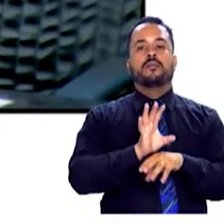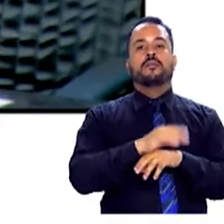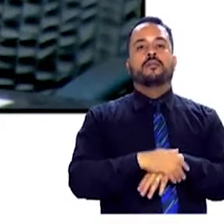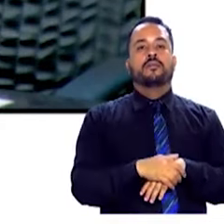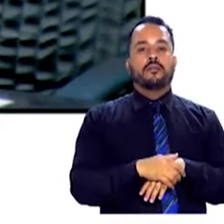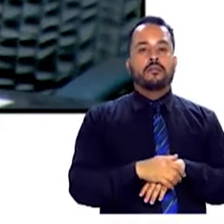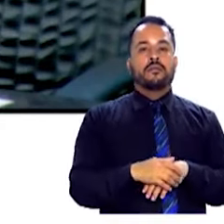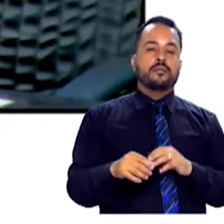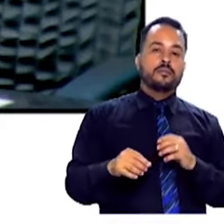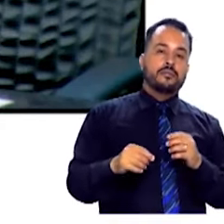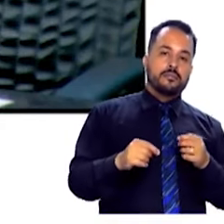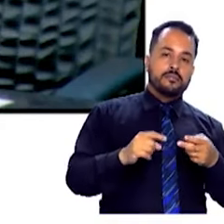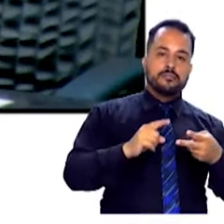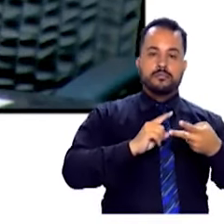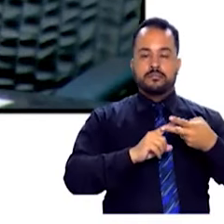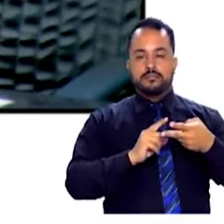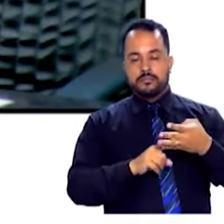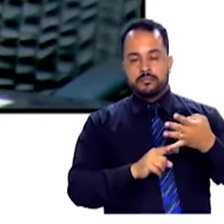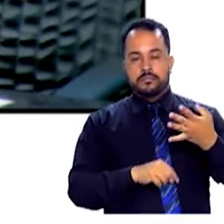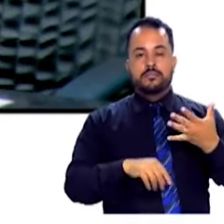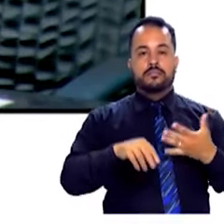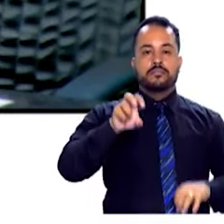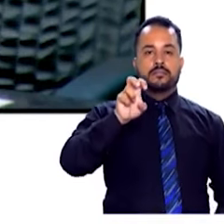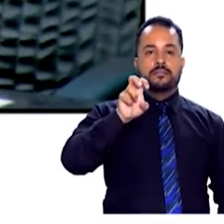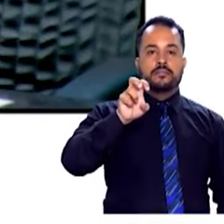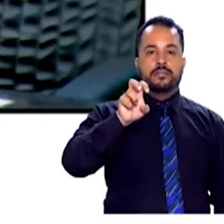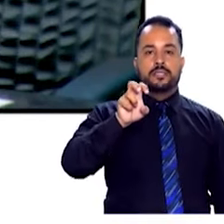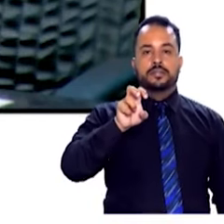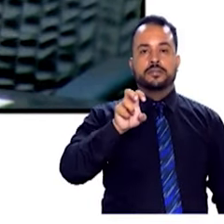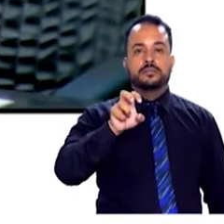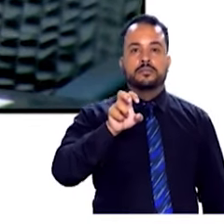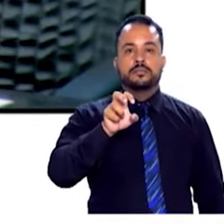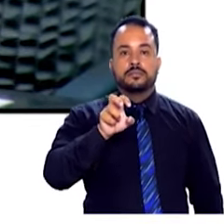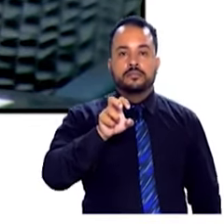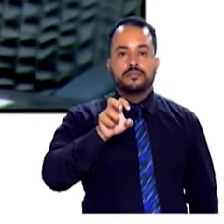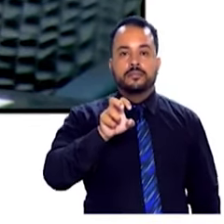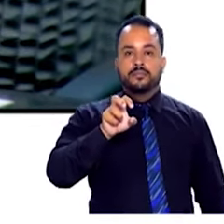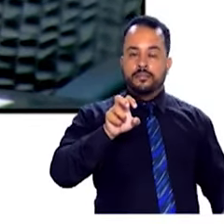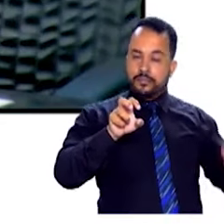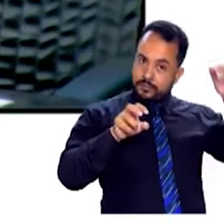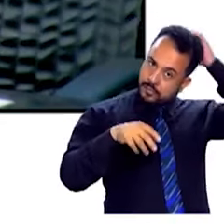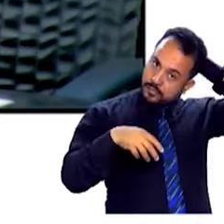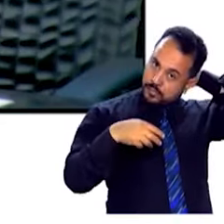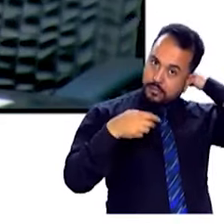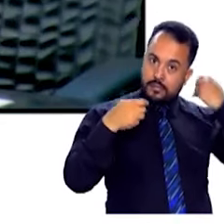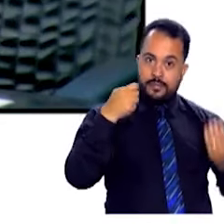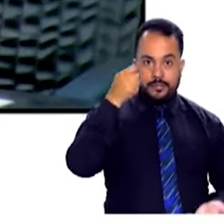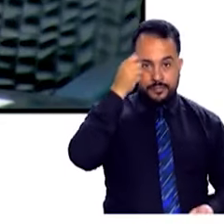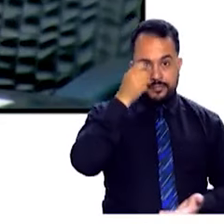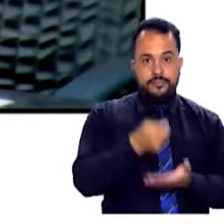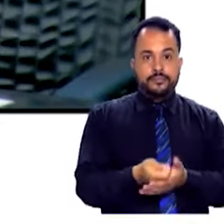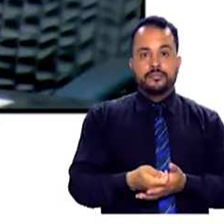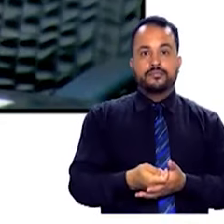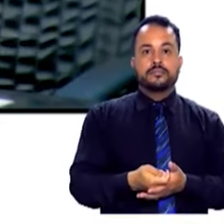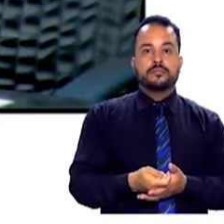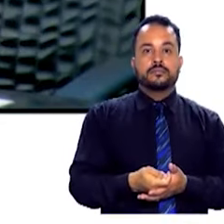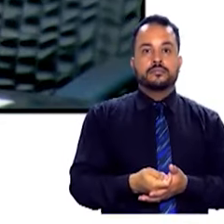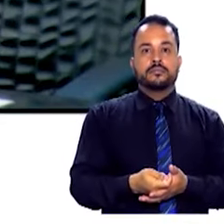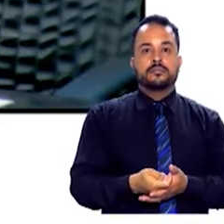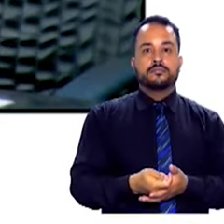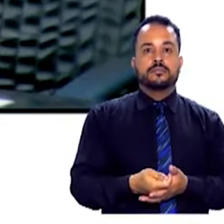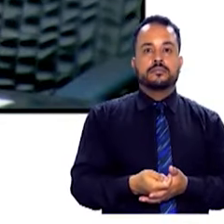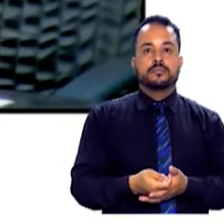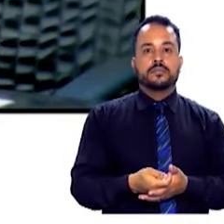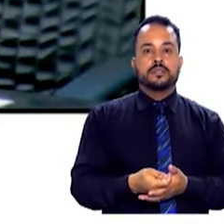50 eh da da decisão prevê define essa transcendência constitucional nos